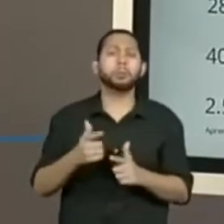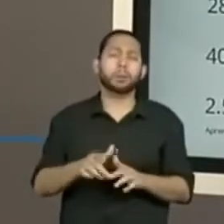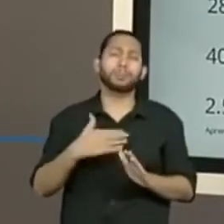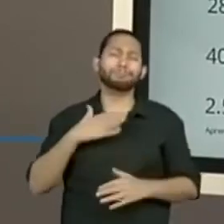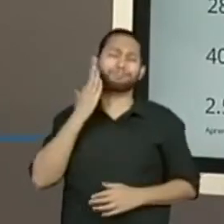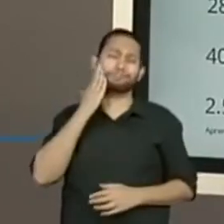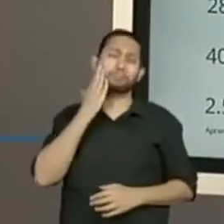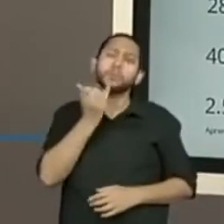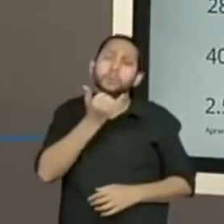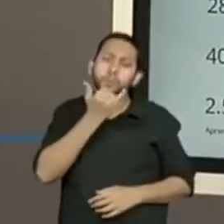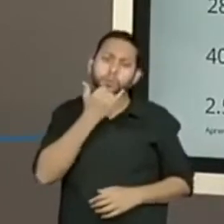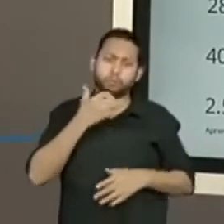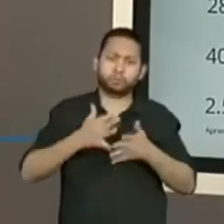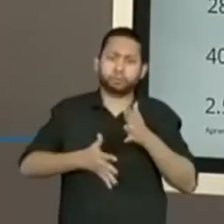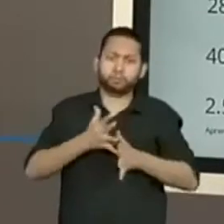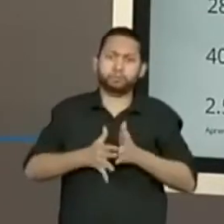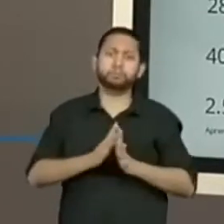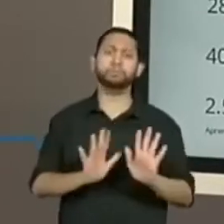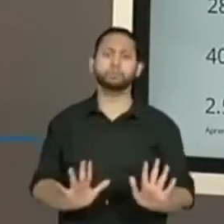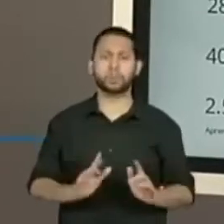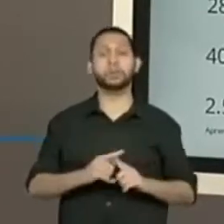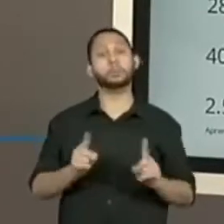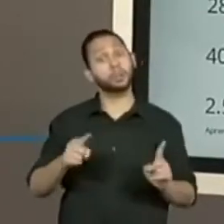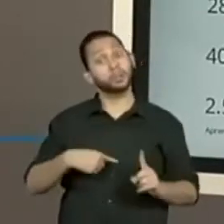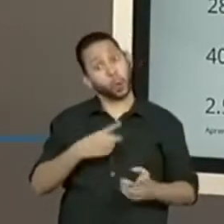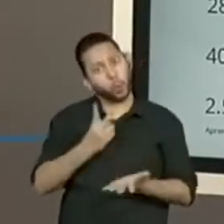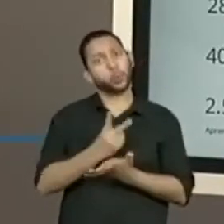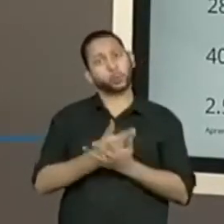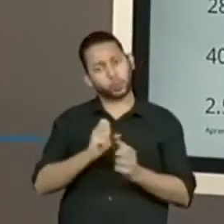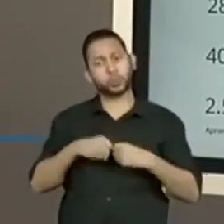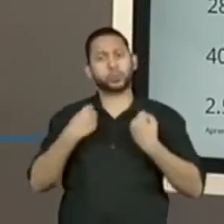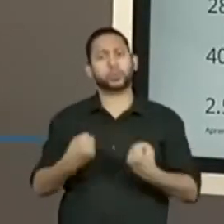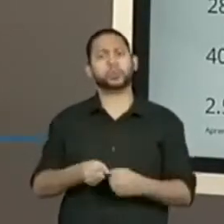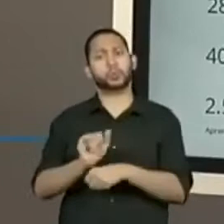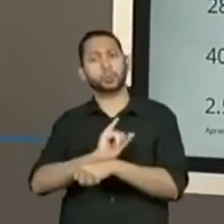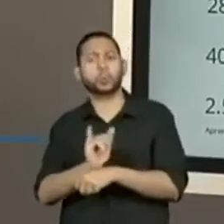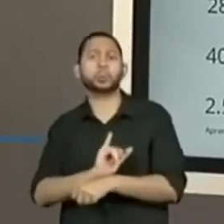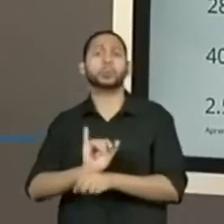nossos alunos. E aí, eu tenho uma perguntinha, depois de ler todas essas